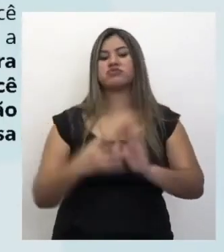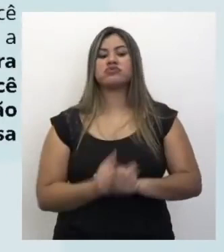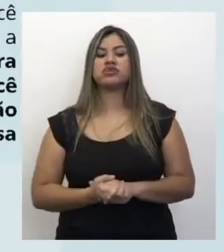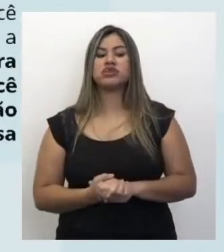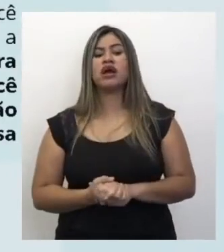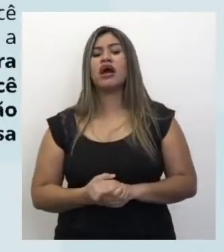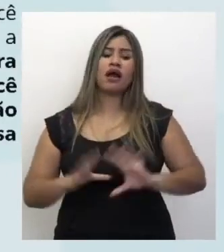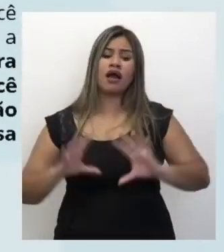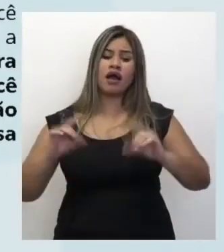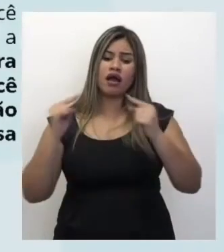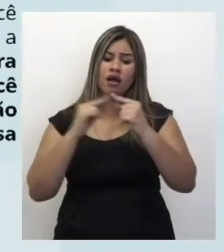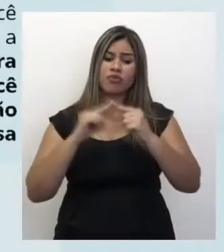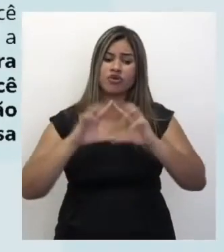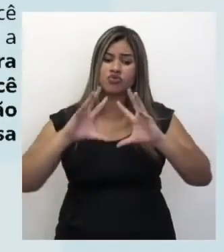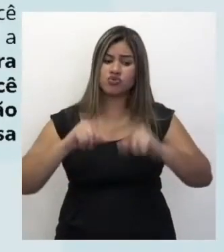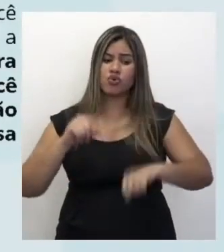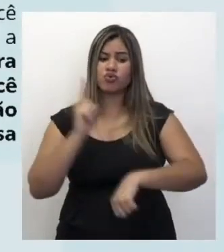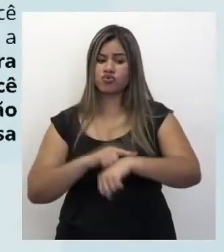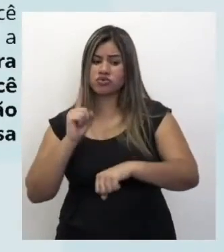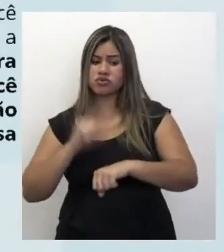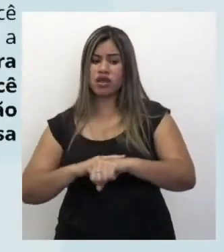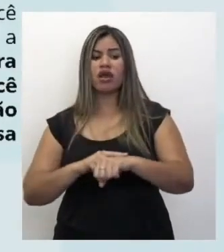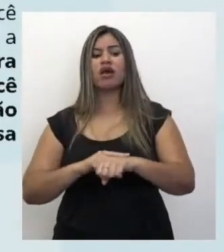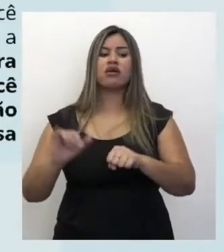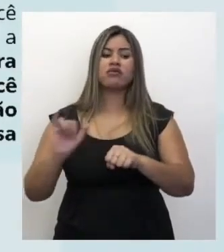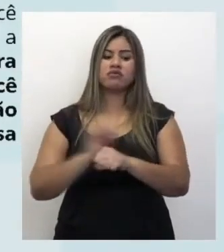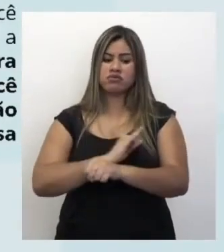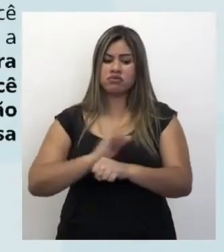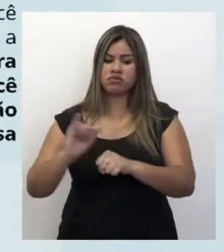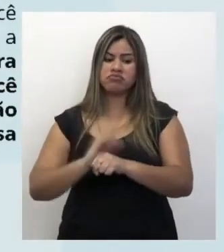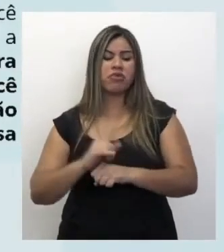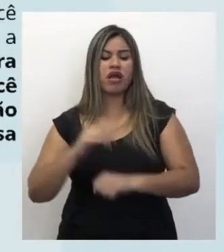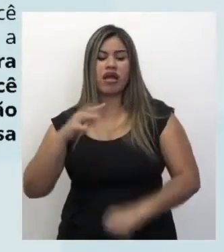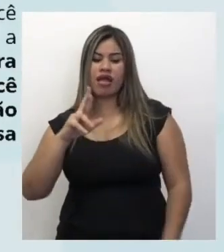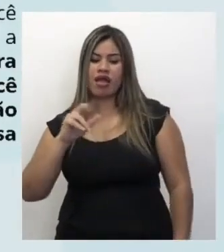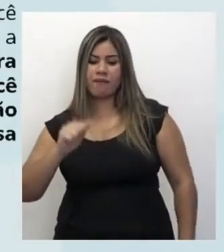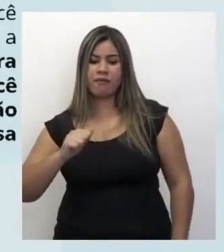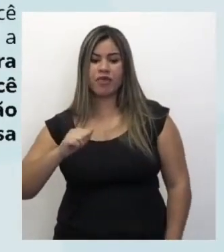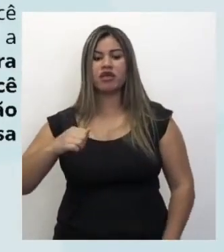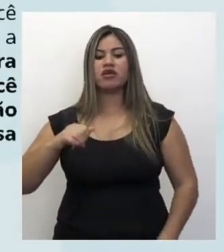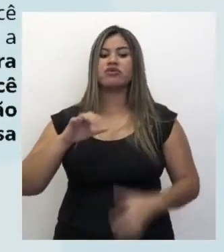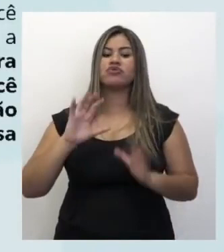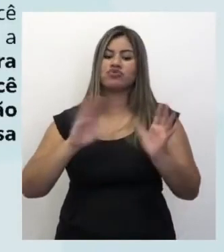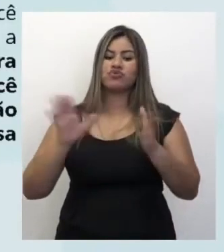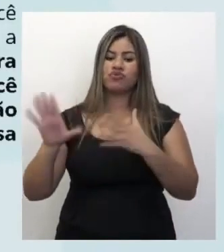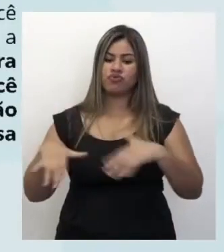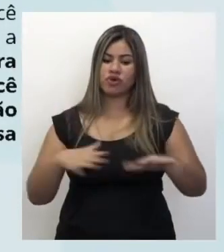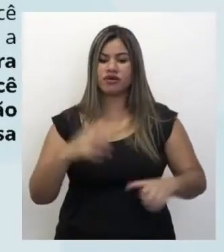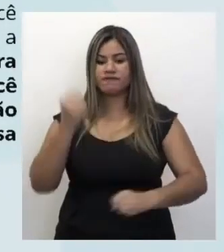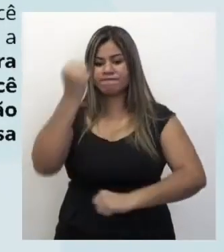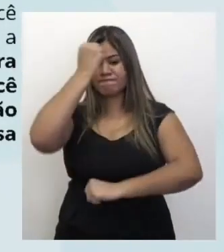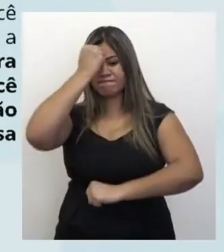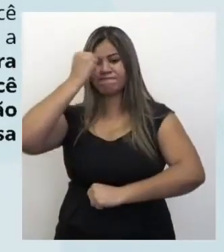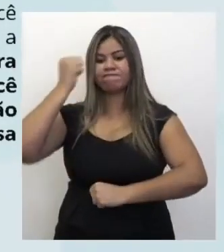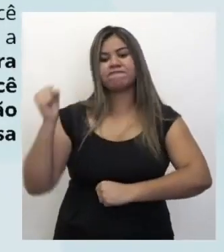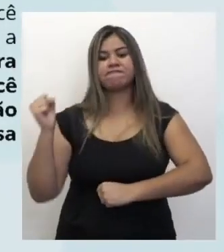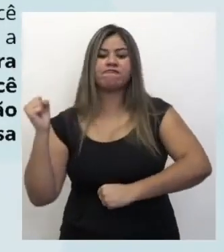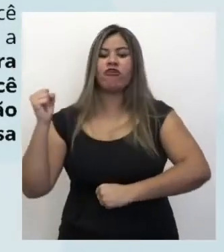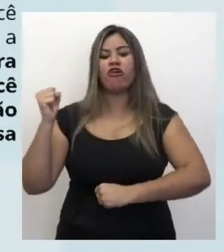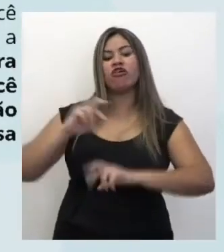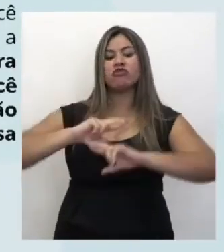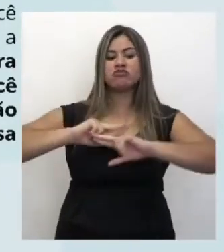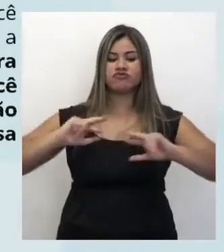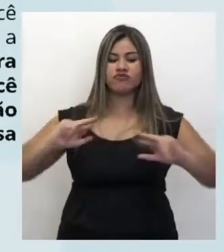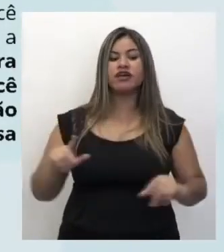em todos os tempos, em todos os estilos, no rap, no funk, no sertanejo, no forró,